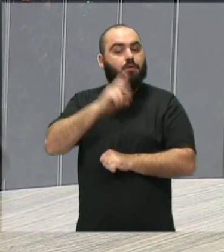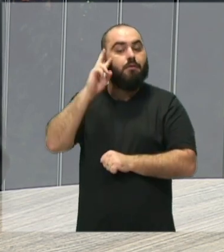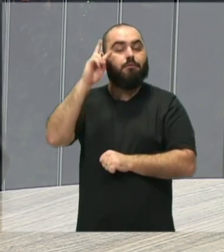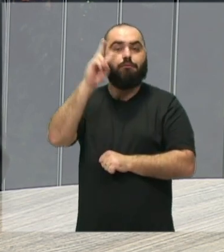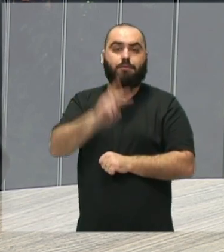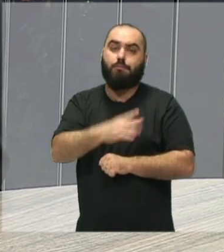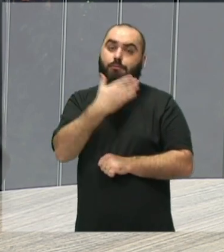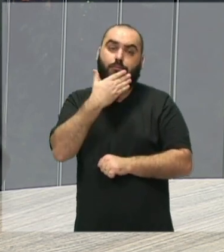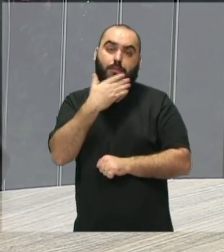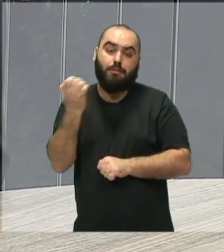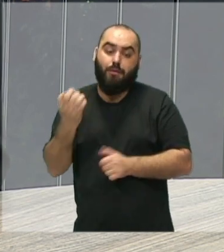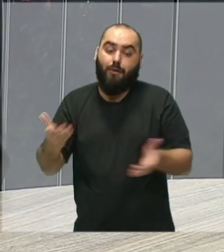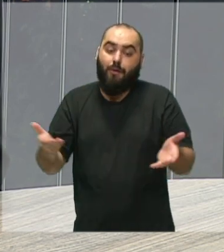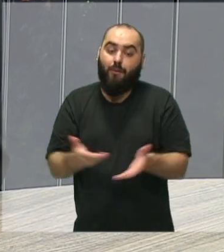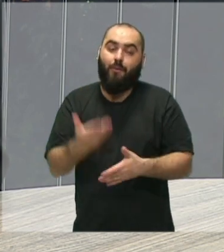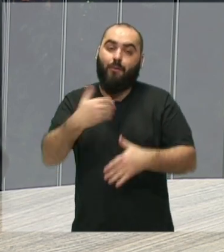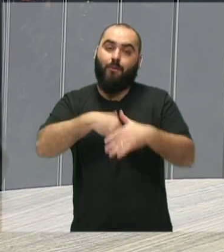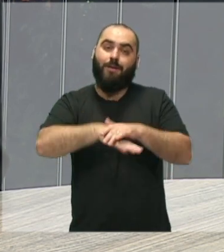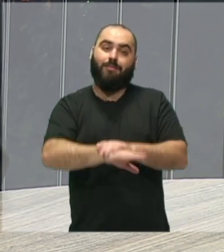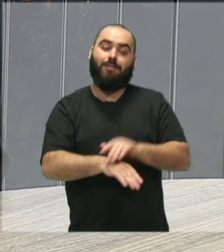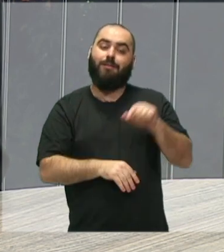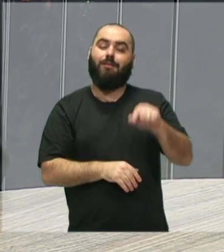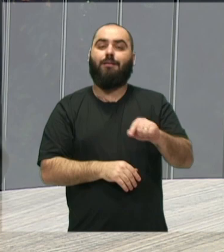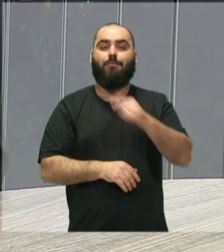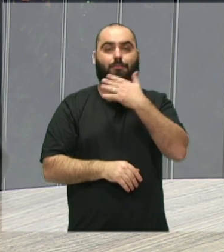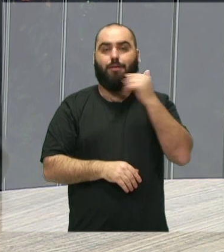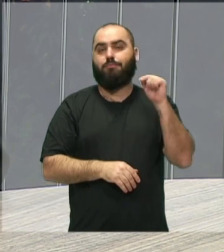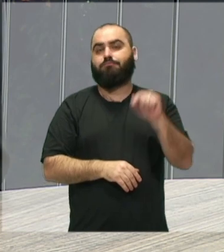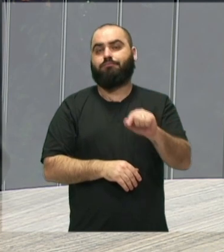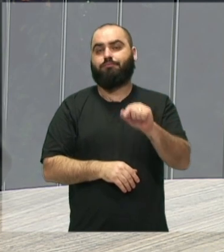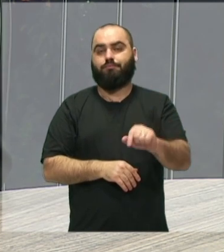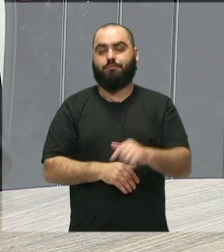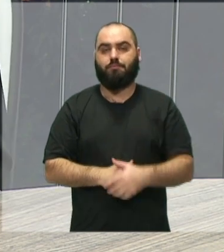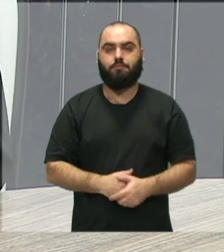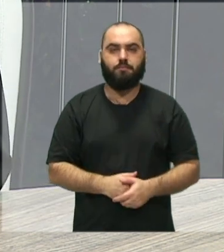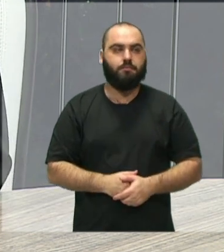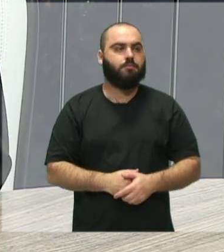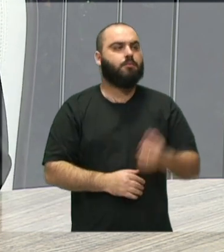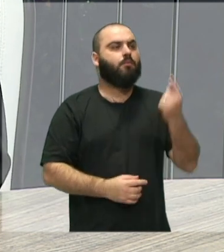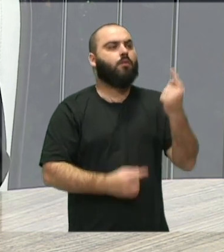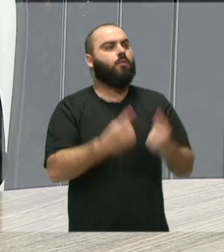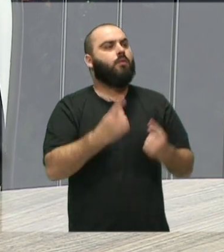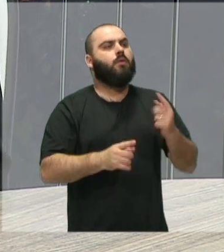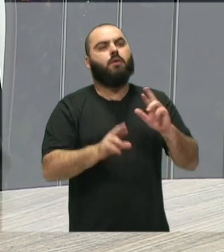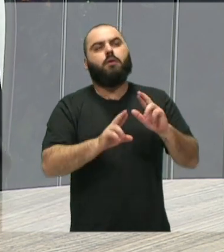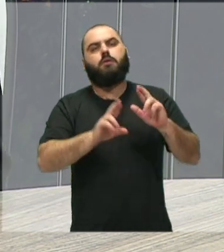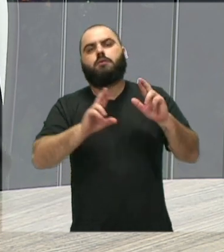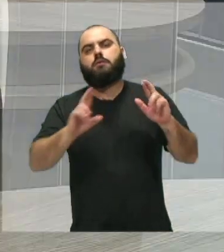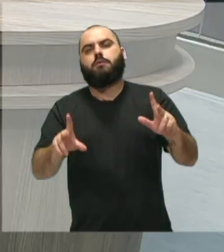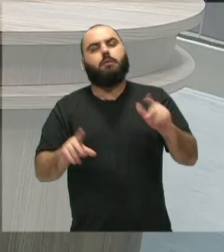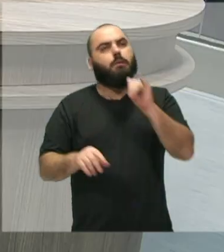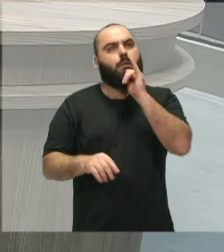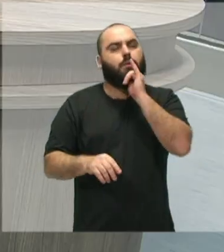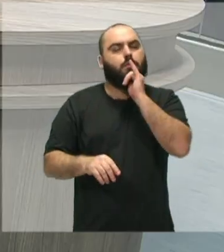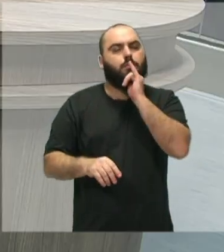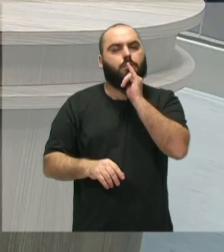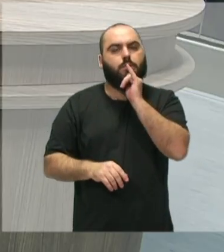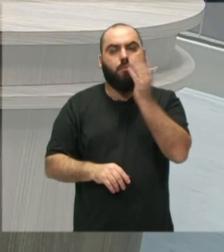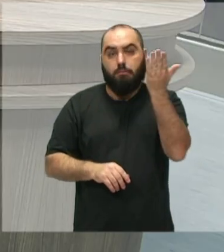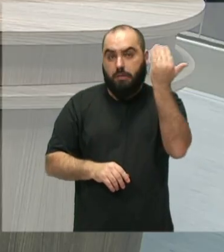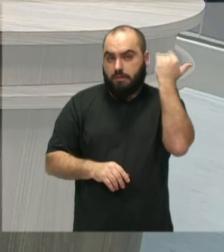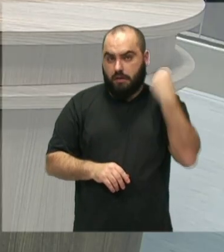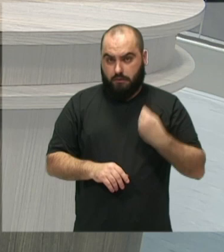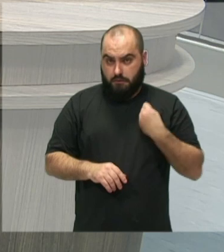forma que temos hoje de acondicionar acervos, assim. Então, qual que é a diferença, por exemplo, assim, porque a última vez que eu